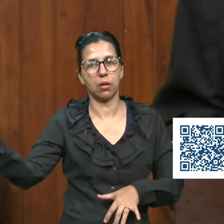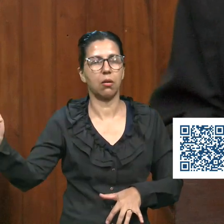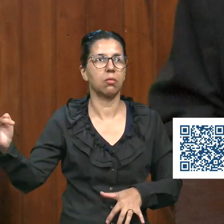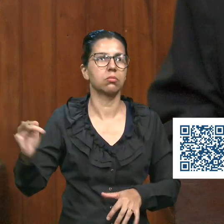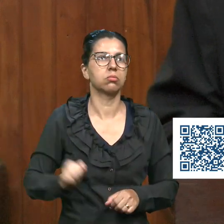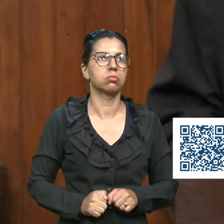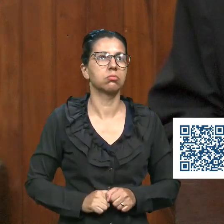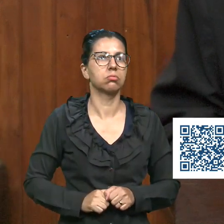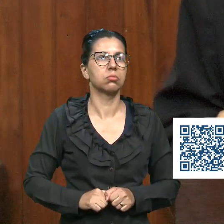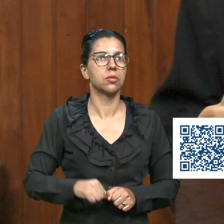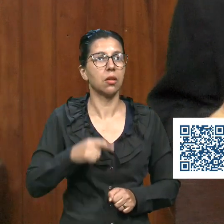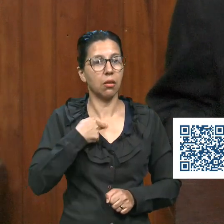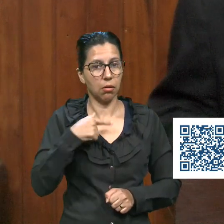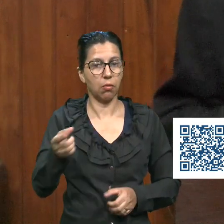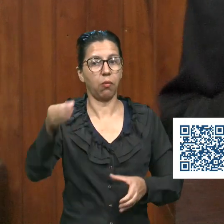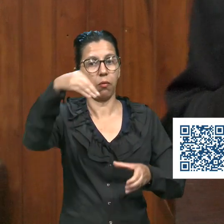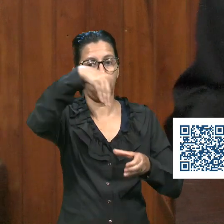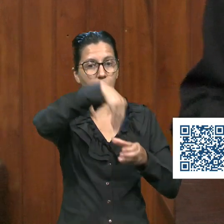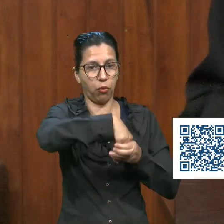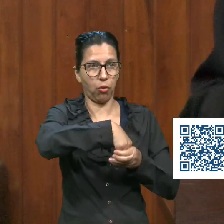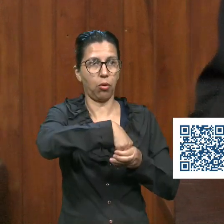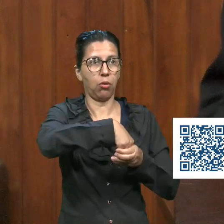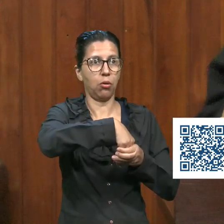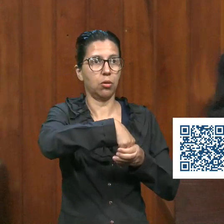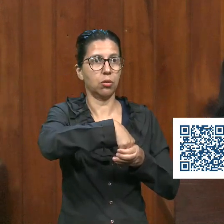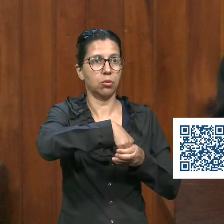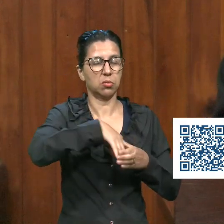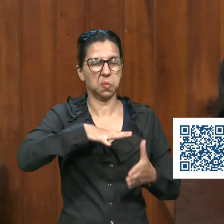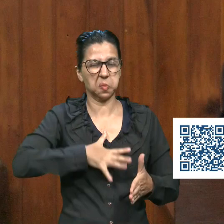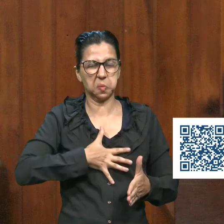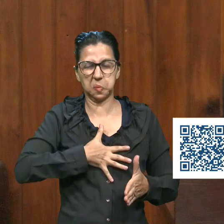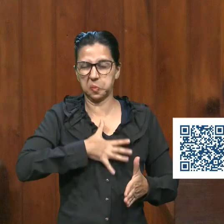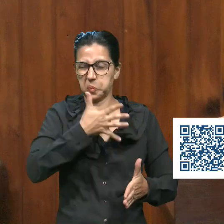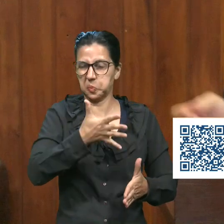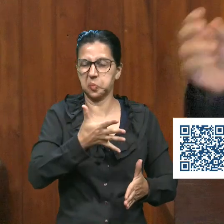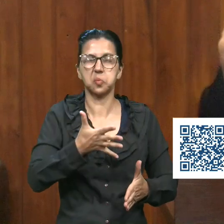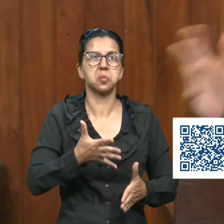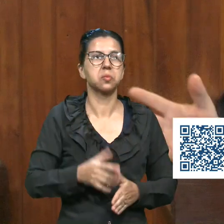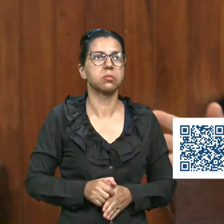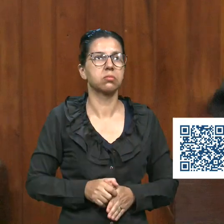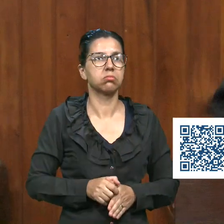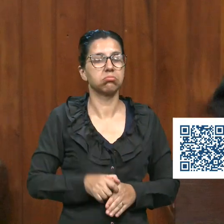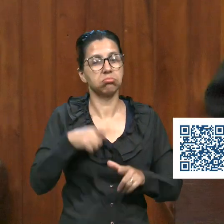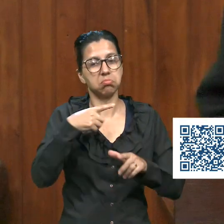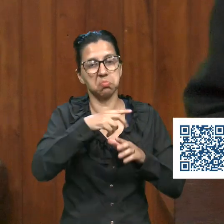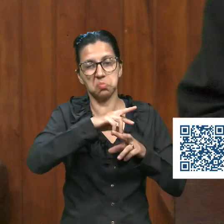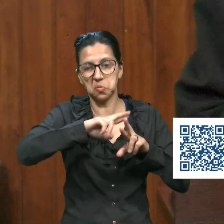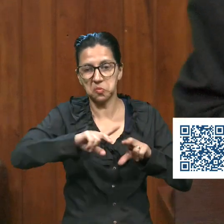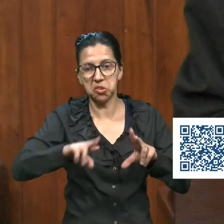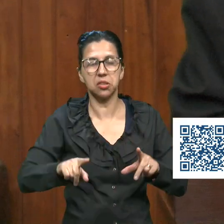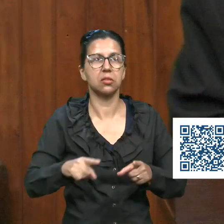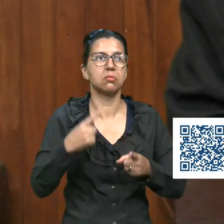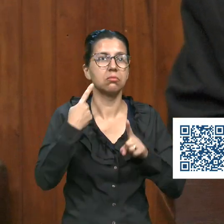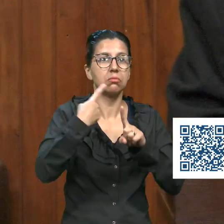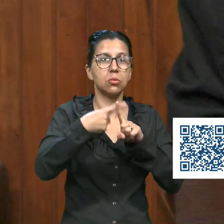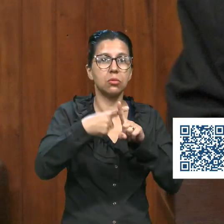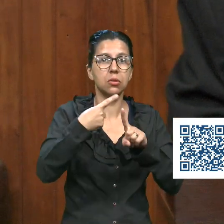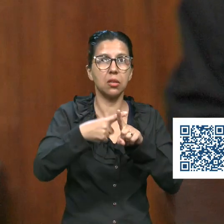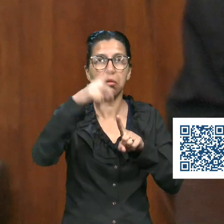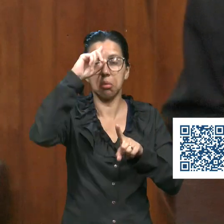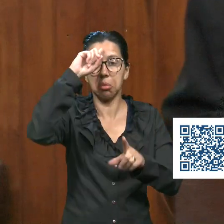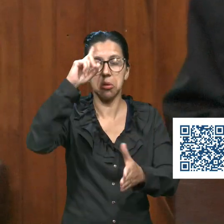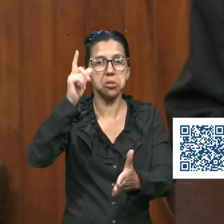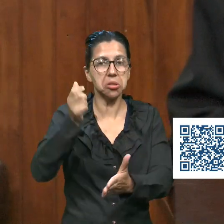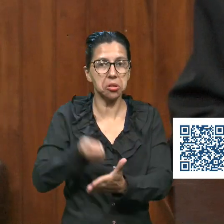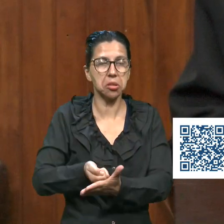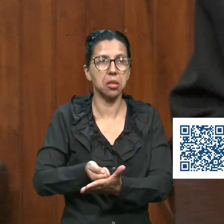Inicio dizendo que voto integralmente com a moção de repúdio ao Supremo Tribunal Federal por várias razões. Primeiro, porque o que ele está decidindo